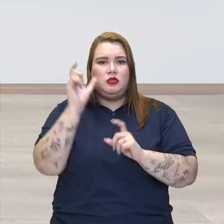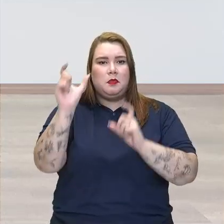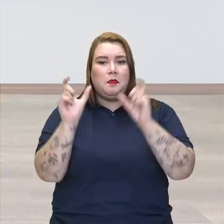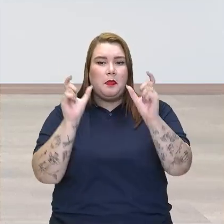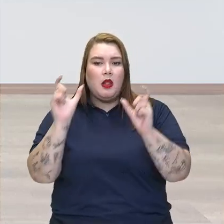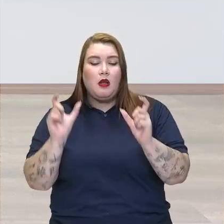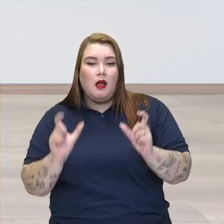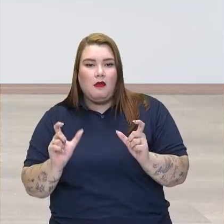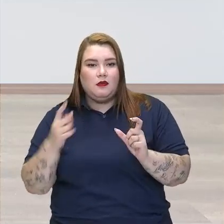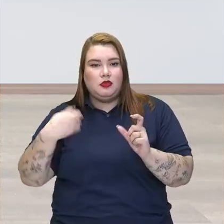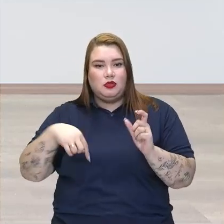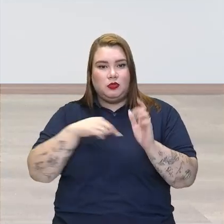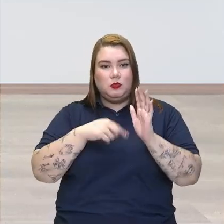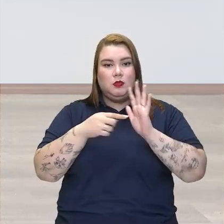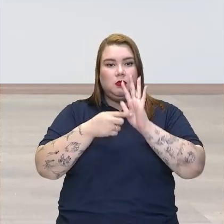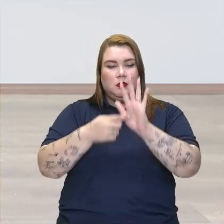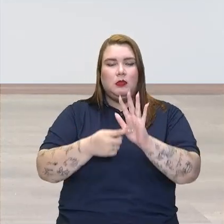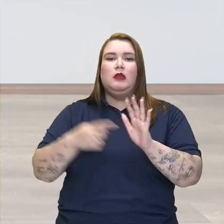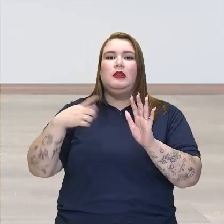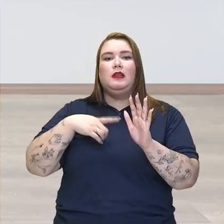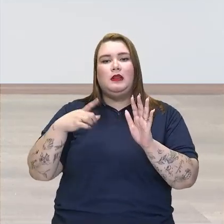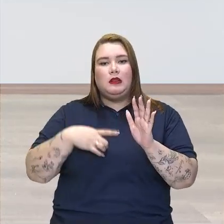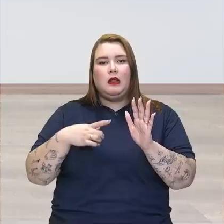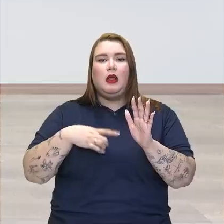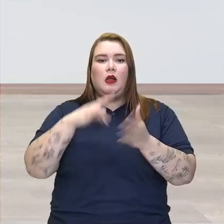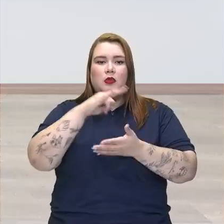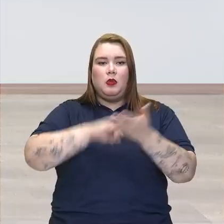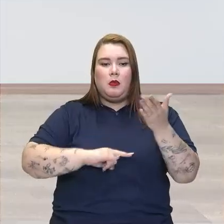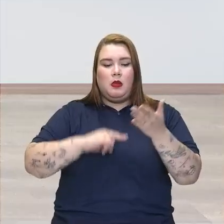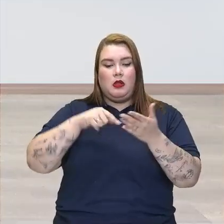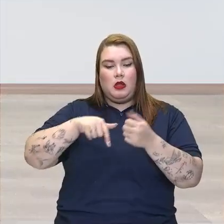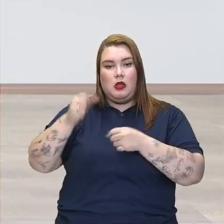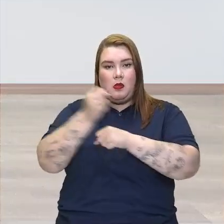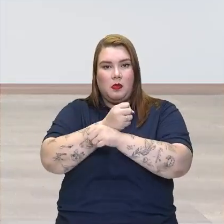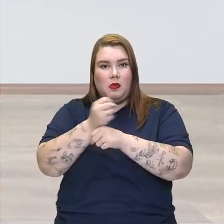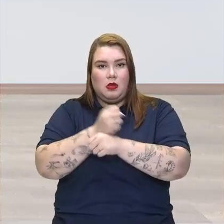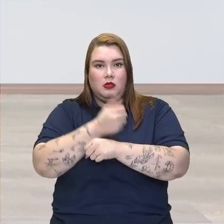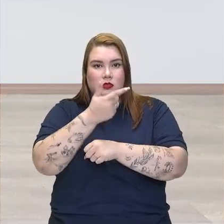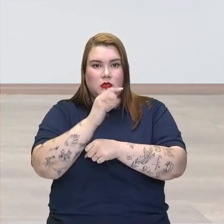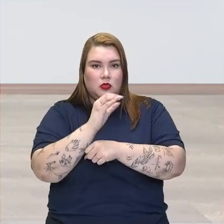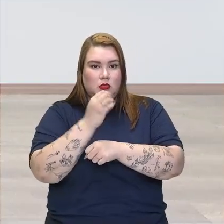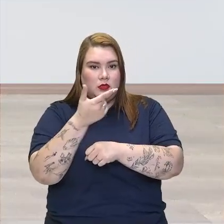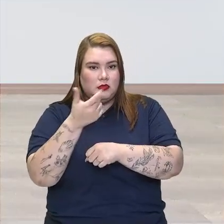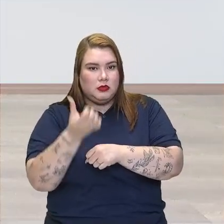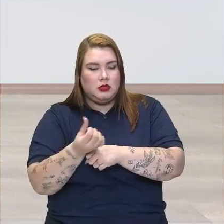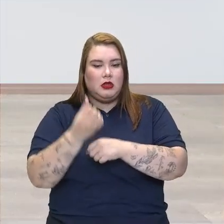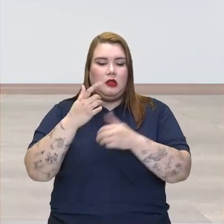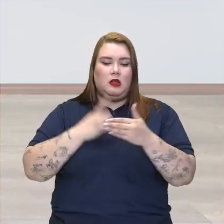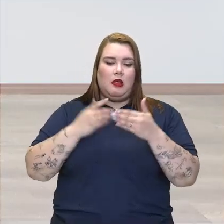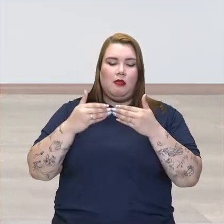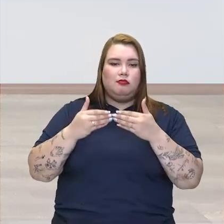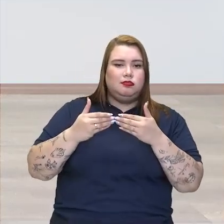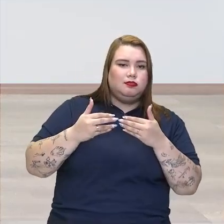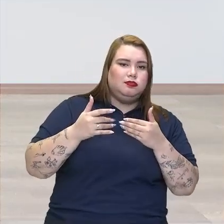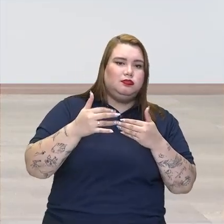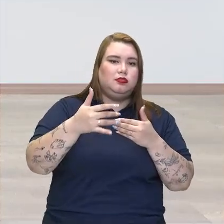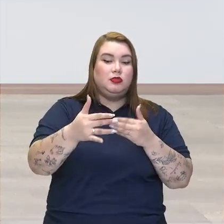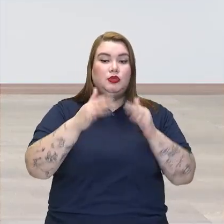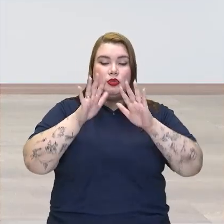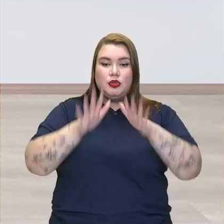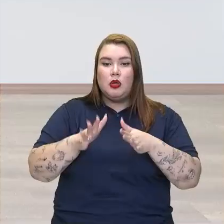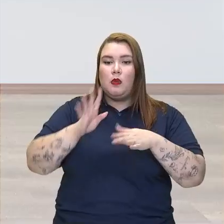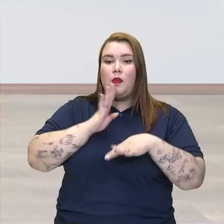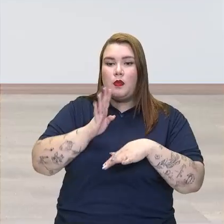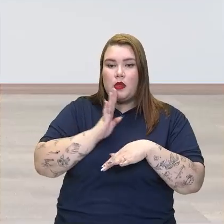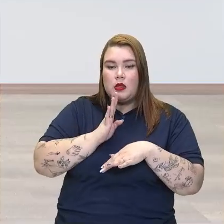BNCC Computação, elas vão aparecer bastante. Então, é um ano letivo que vai trazer muito essas palavras, que já são conhecidas, mas elas